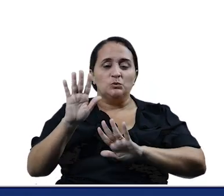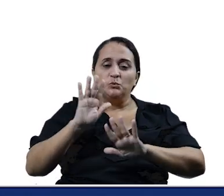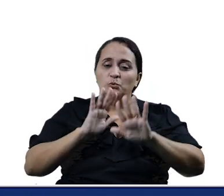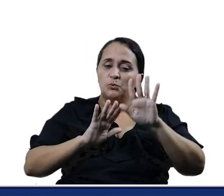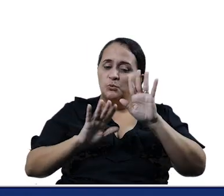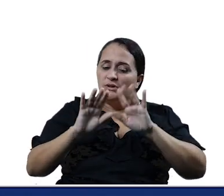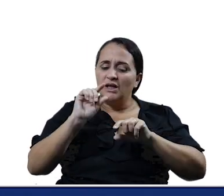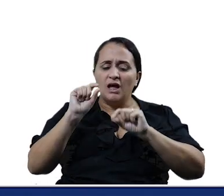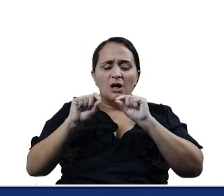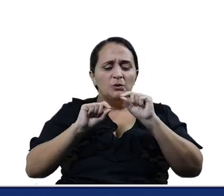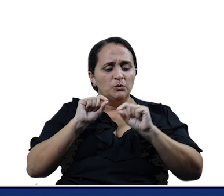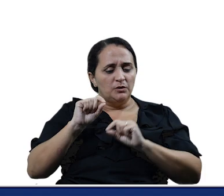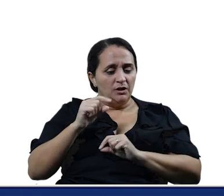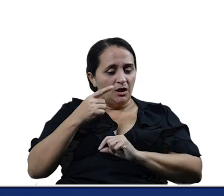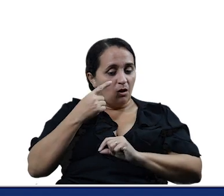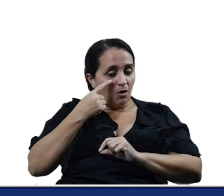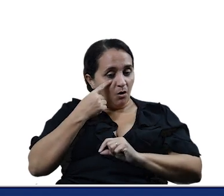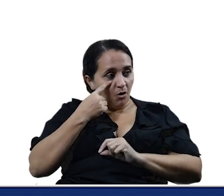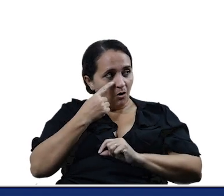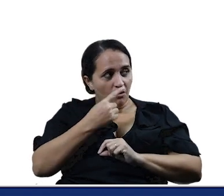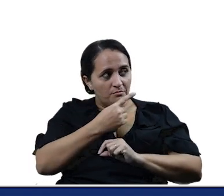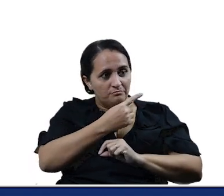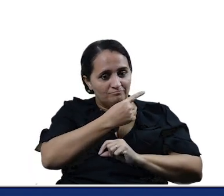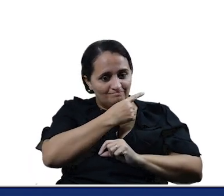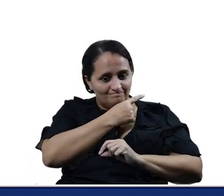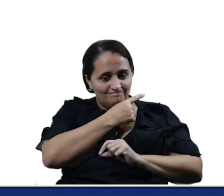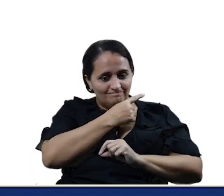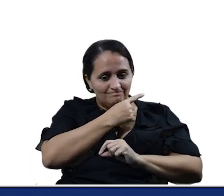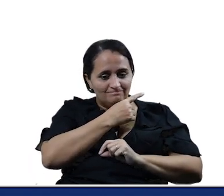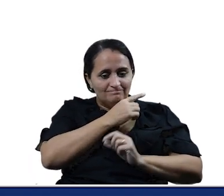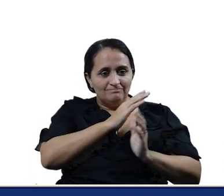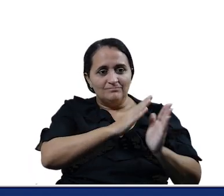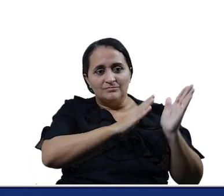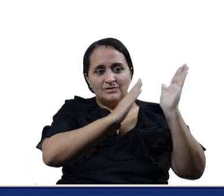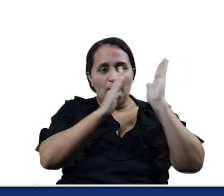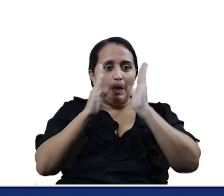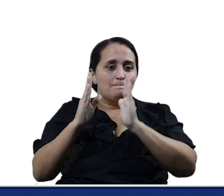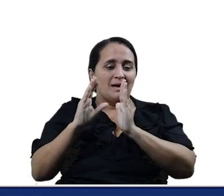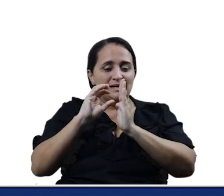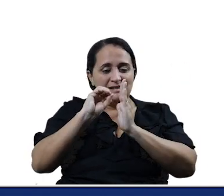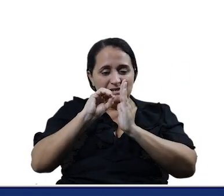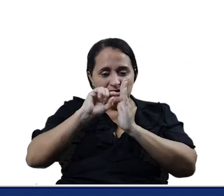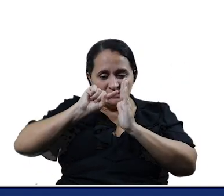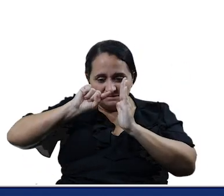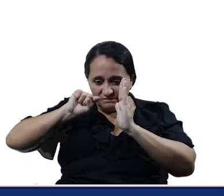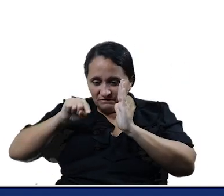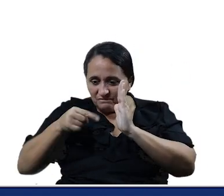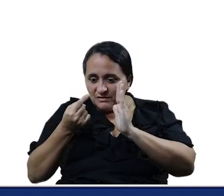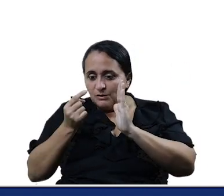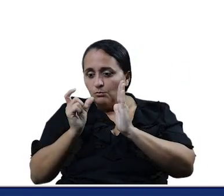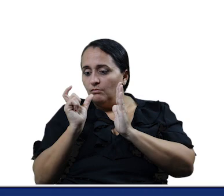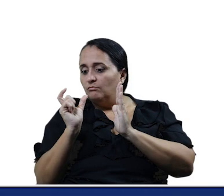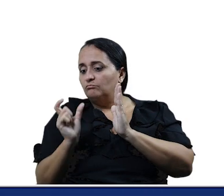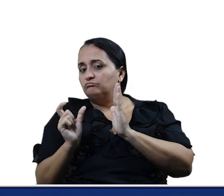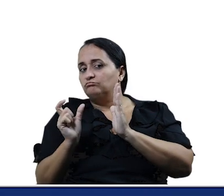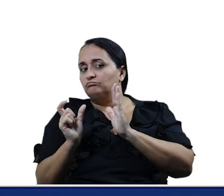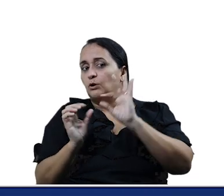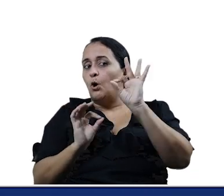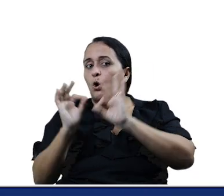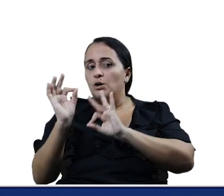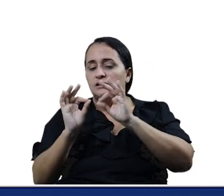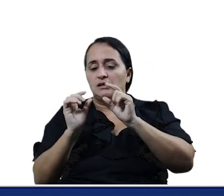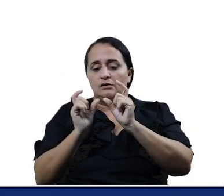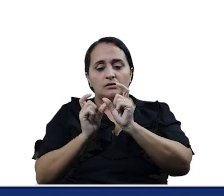decimais é com justamente a parte decimal, porque é ela que vai organizar a minha